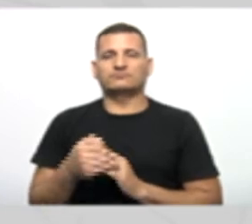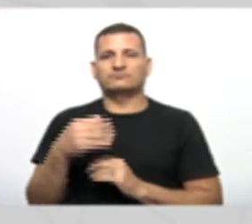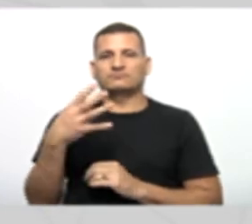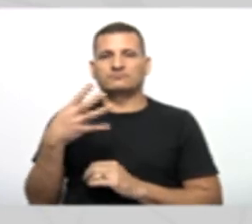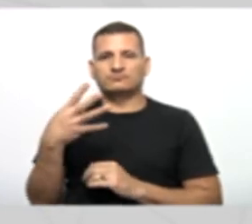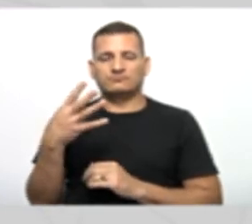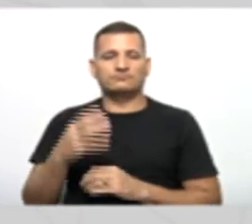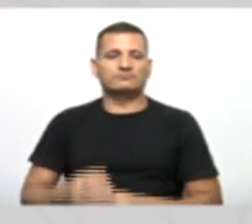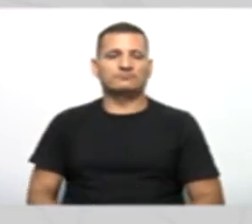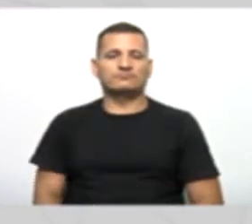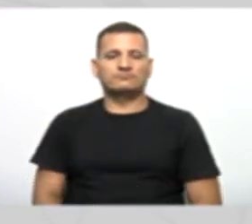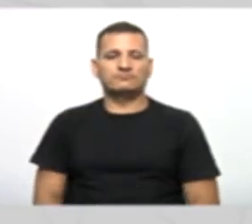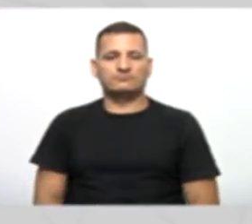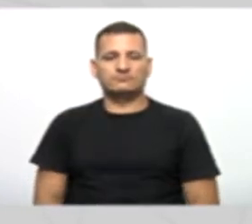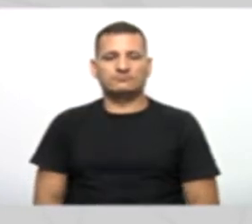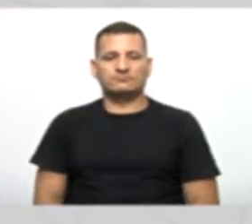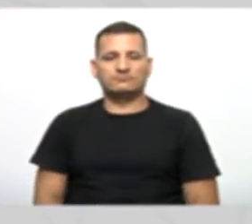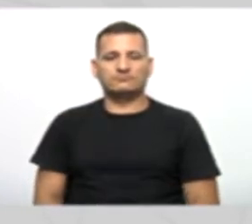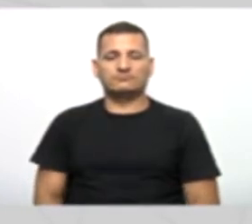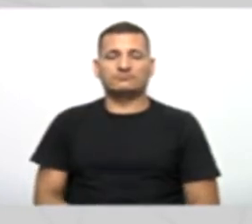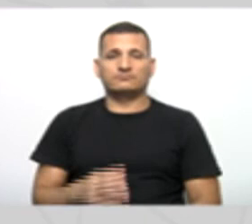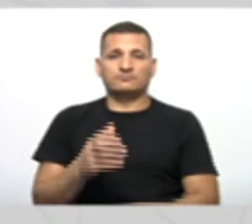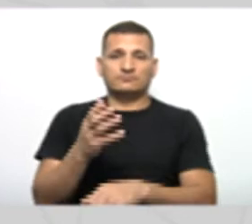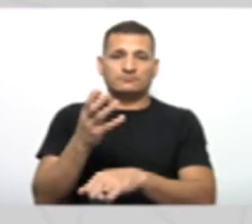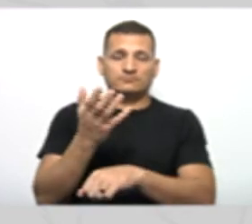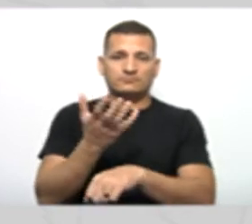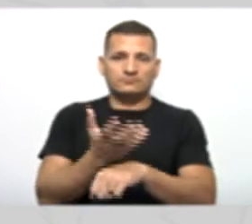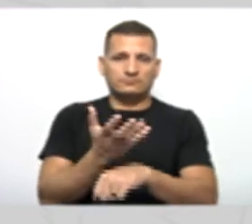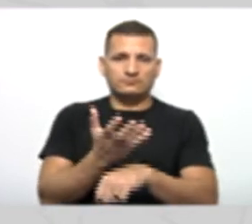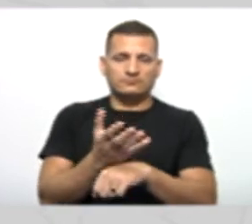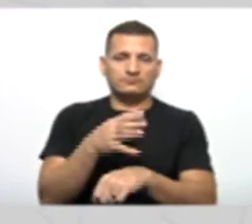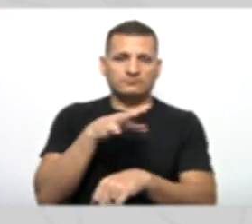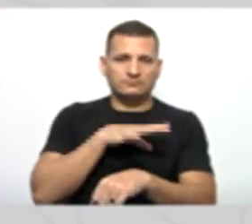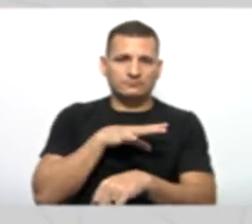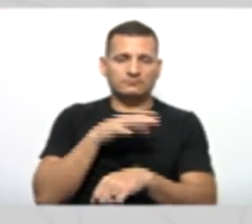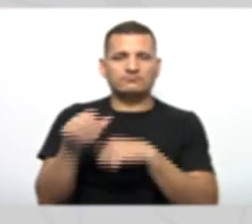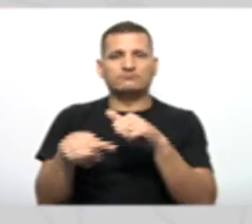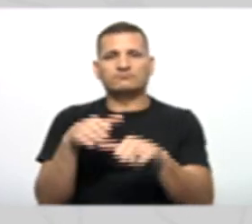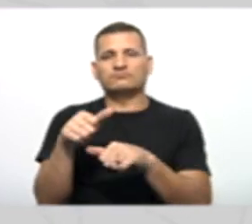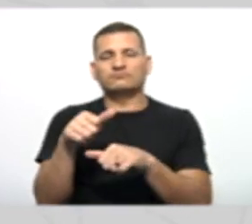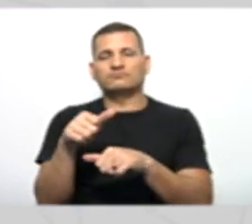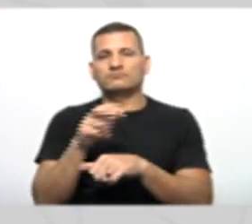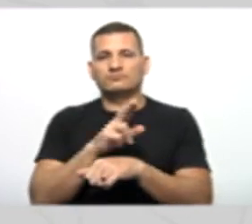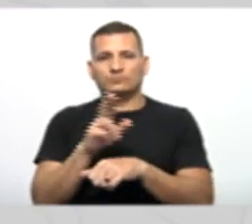4, né? Pedir para alterar o nome da disciplina de português para gramática.